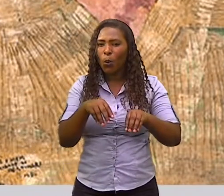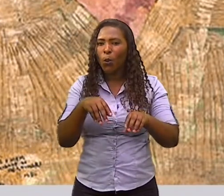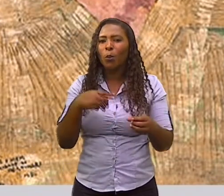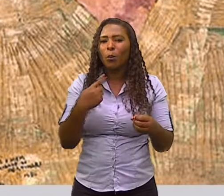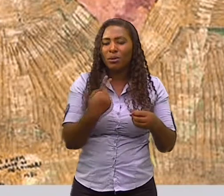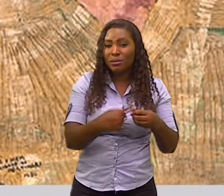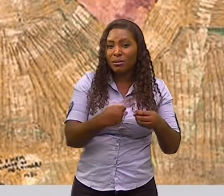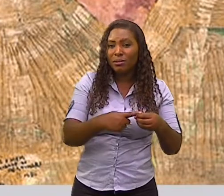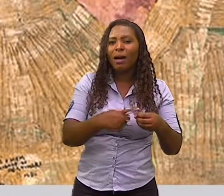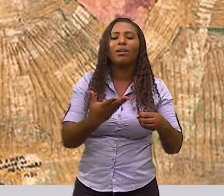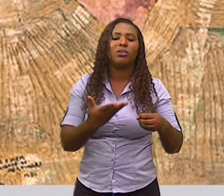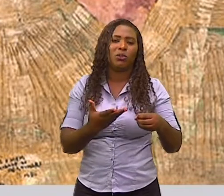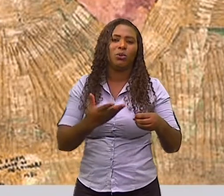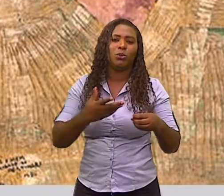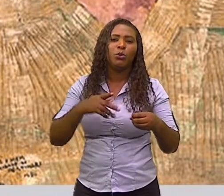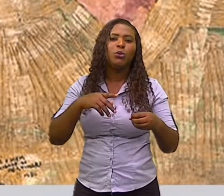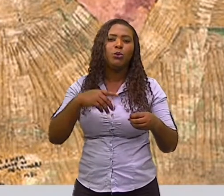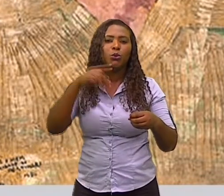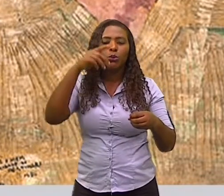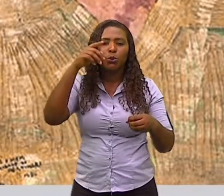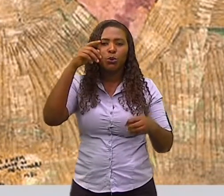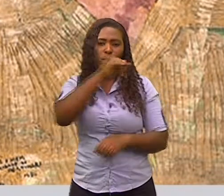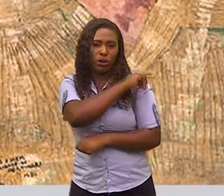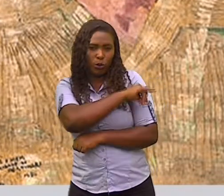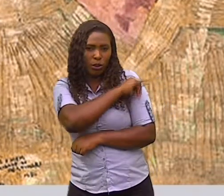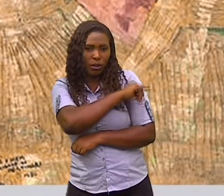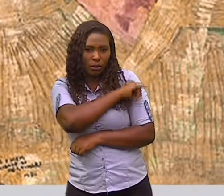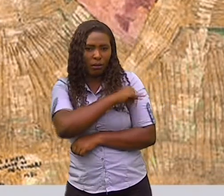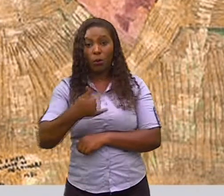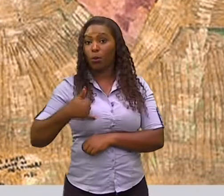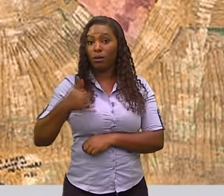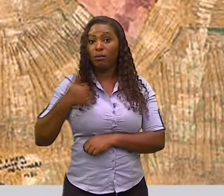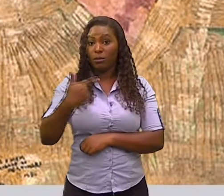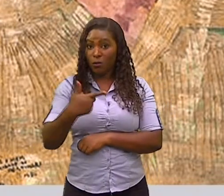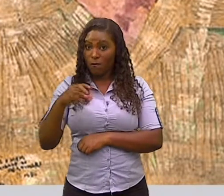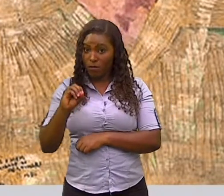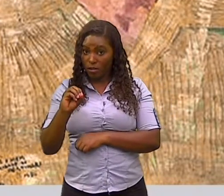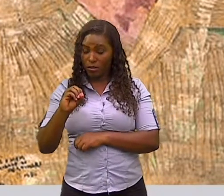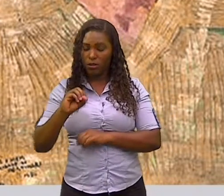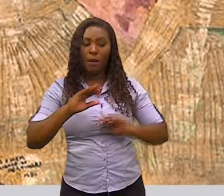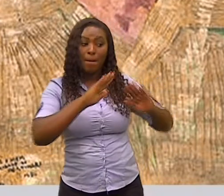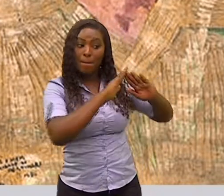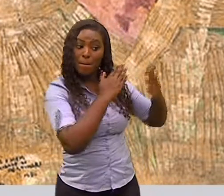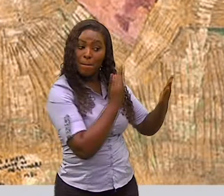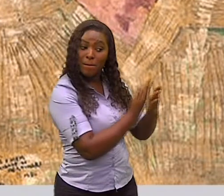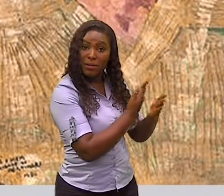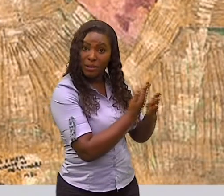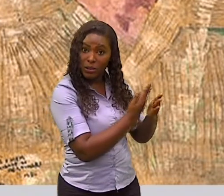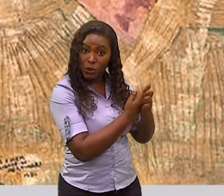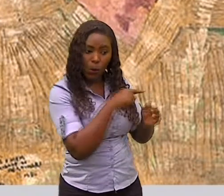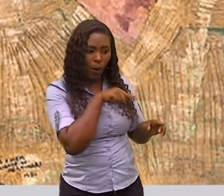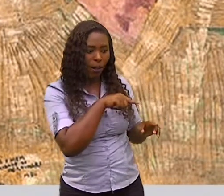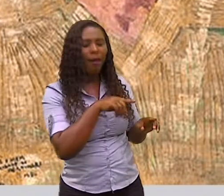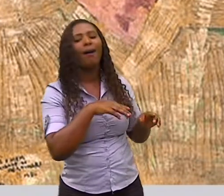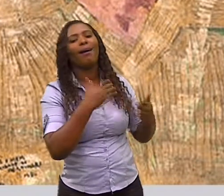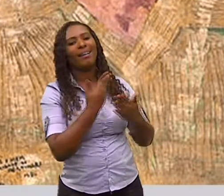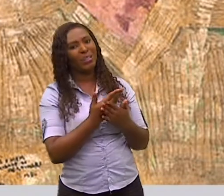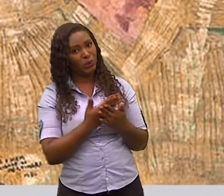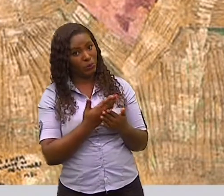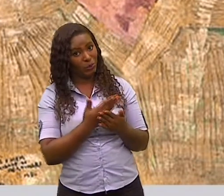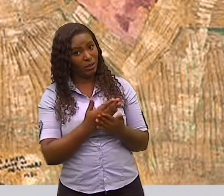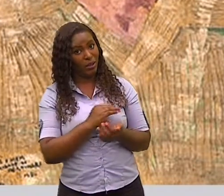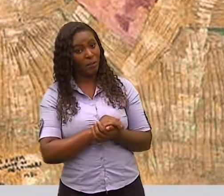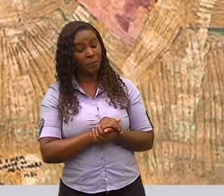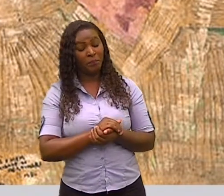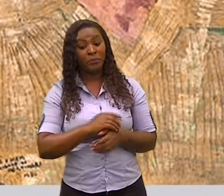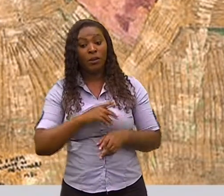Escola Nacional de Belas Artes, aos 20 anos de idade. Cândido já era prestigiado pela crítica nacional, ou